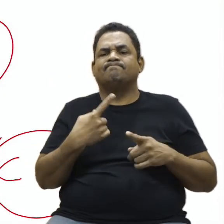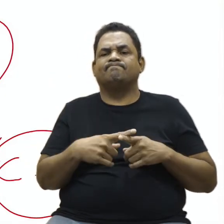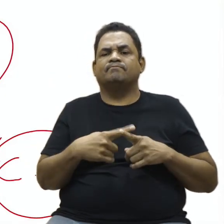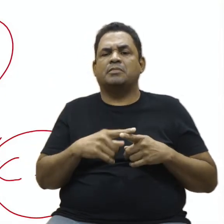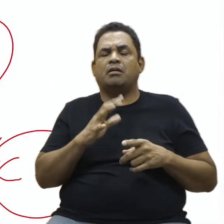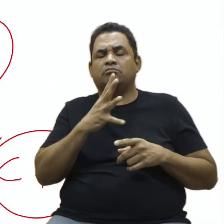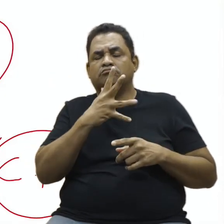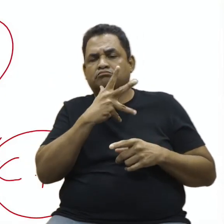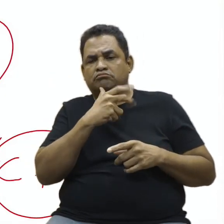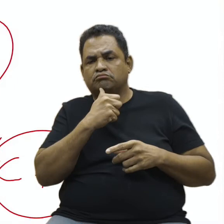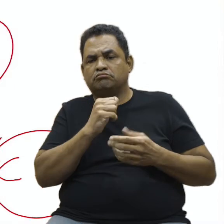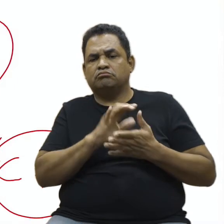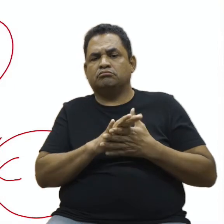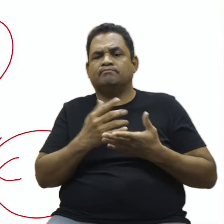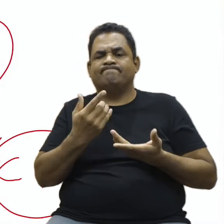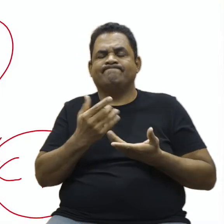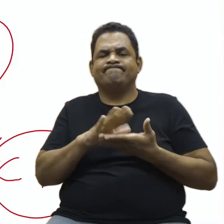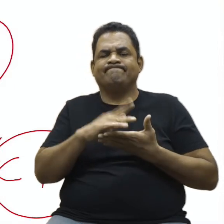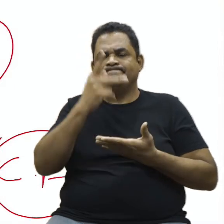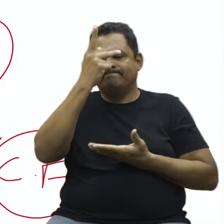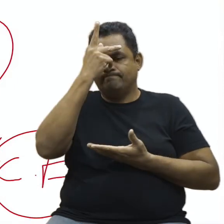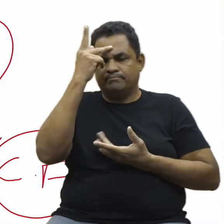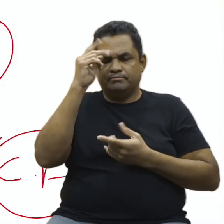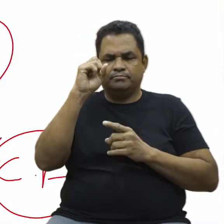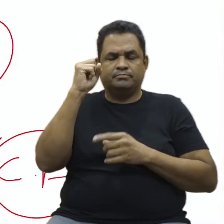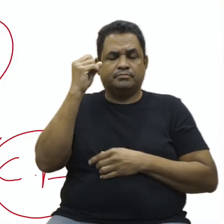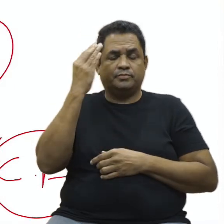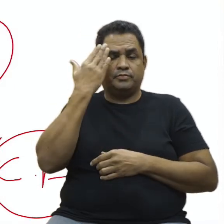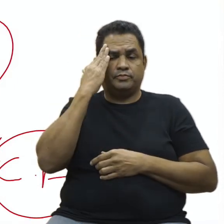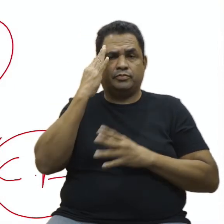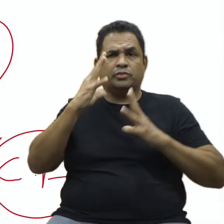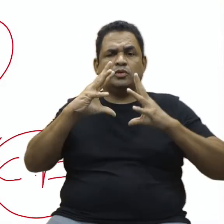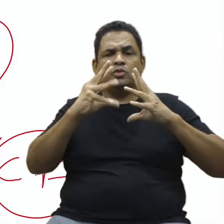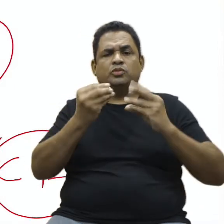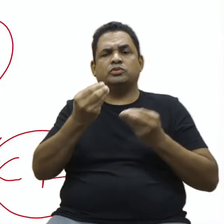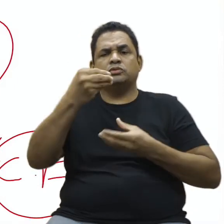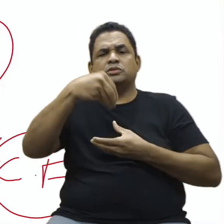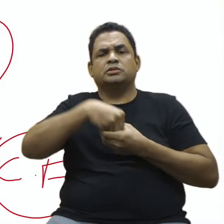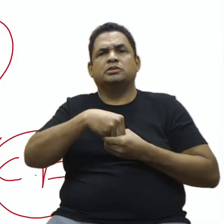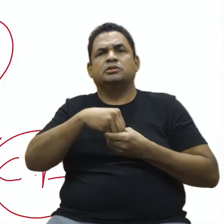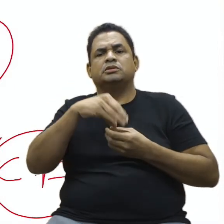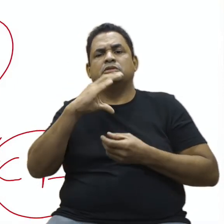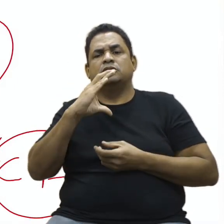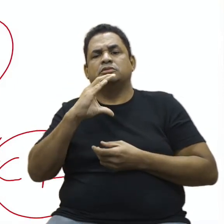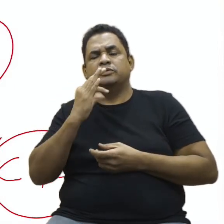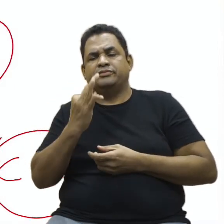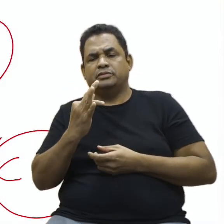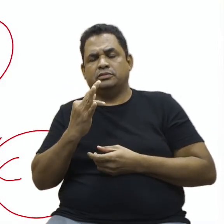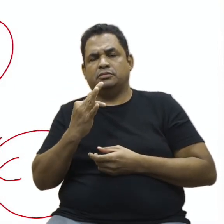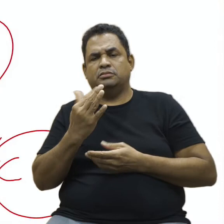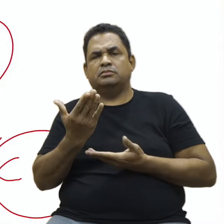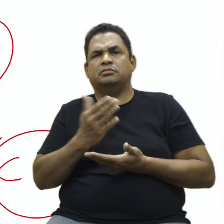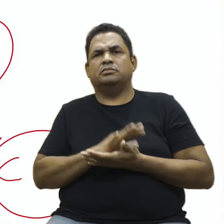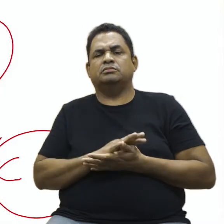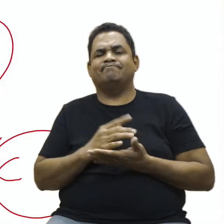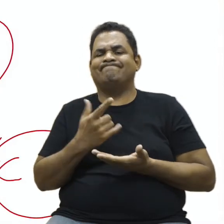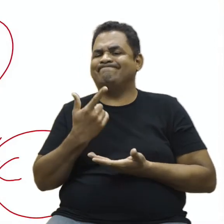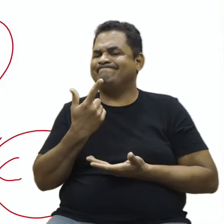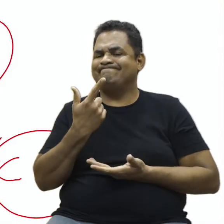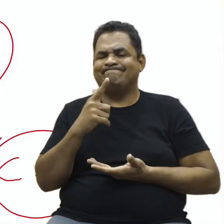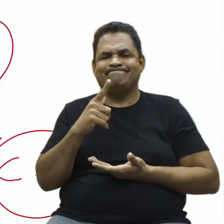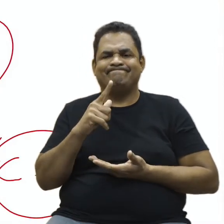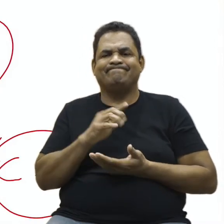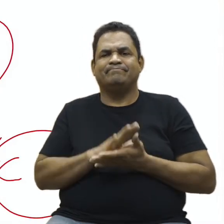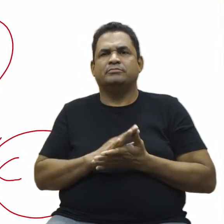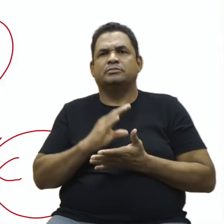demora para as pessoas entenderem, para os governantes, que tudo tem que estar conforme a Constituição. E se não tiver, o STF